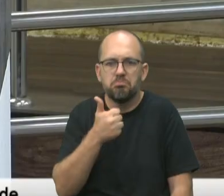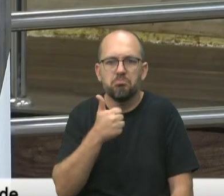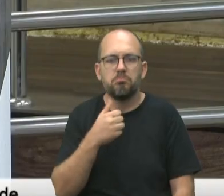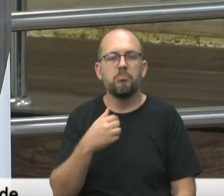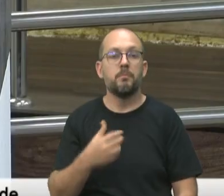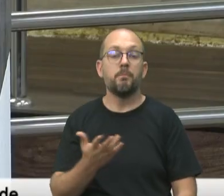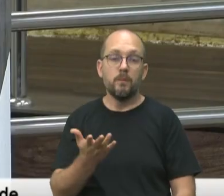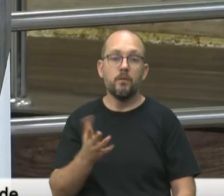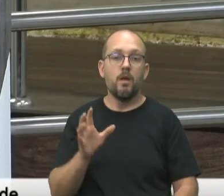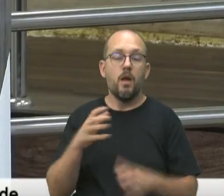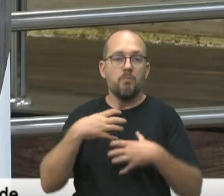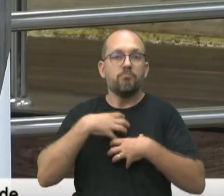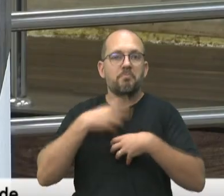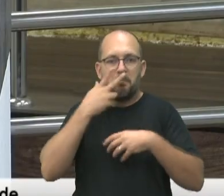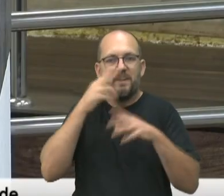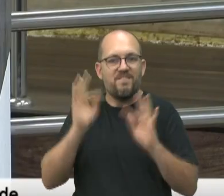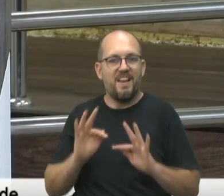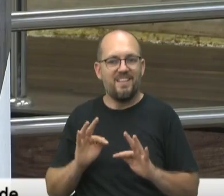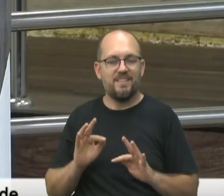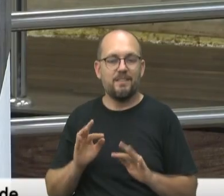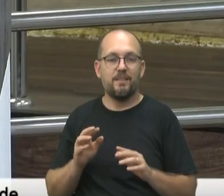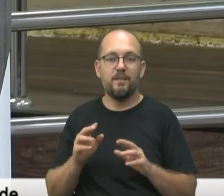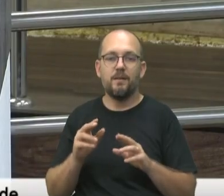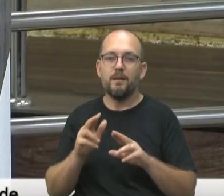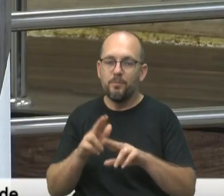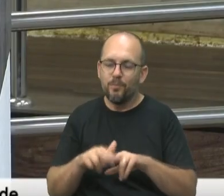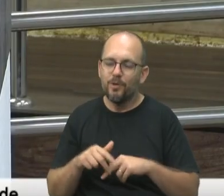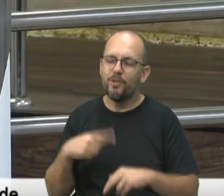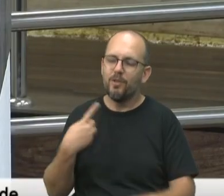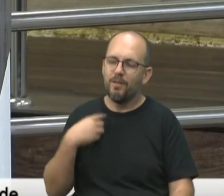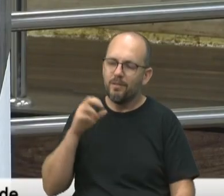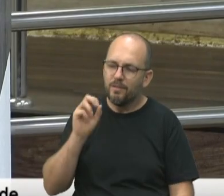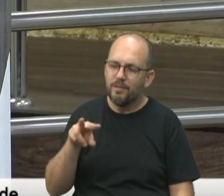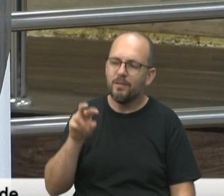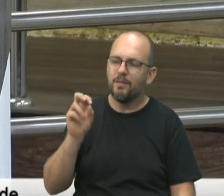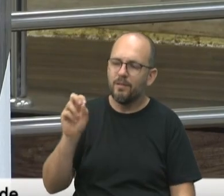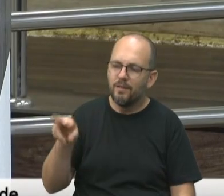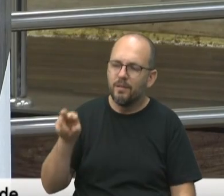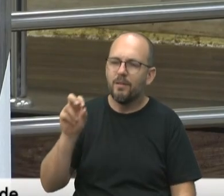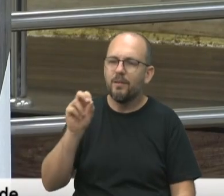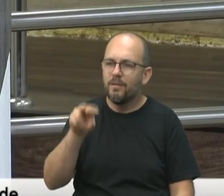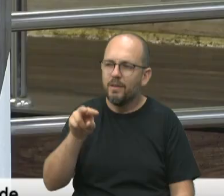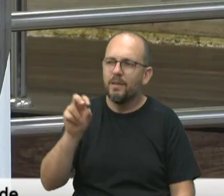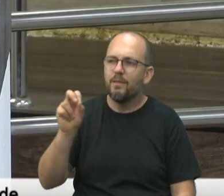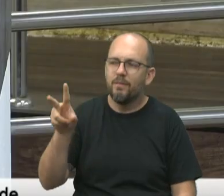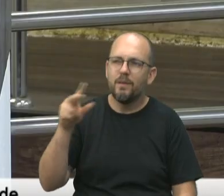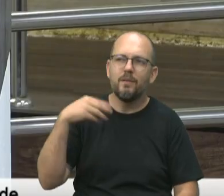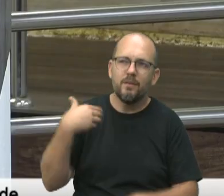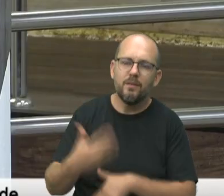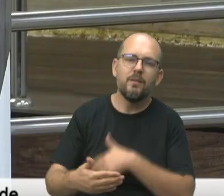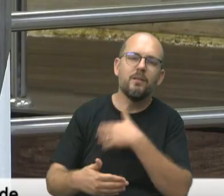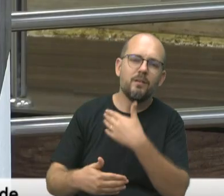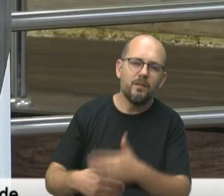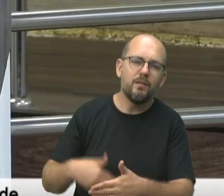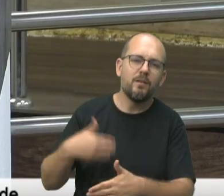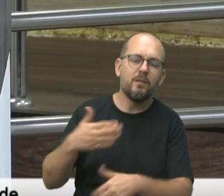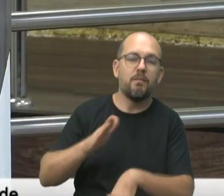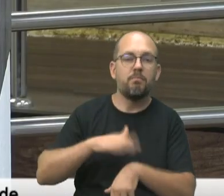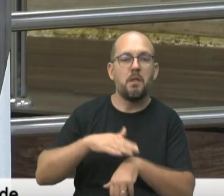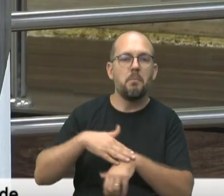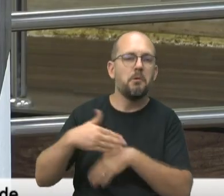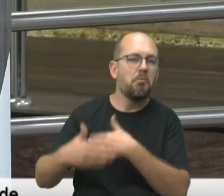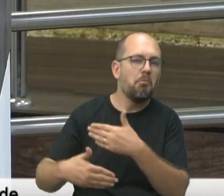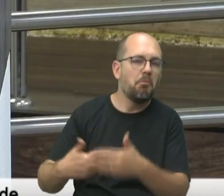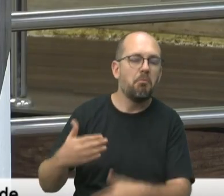E assim, essas questões que a gente vai vivenciando e vai passando, algum tempo depois, teve